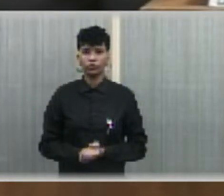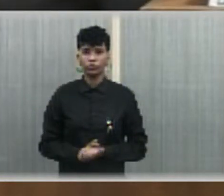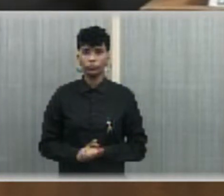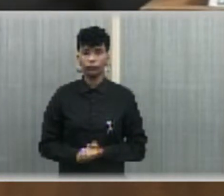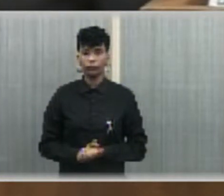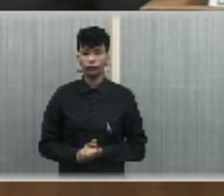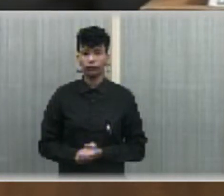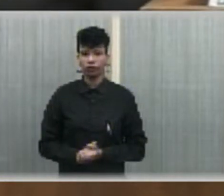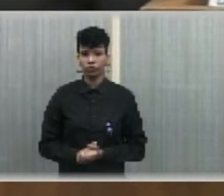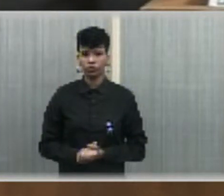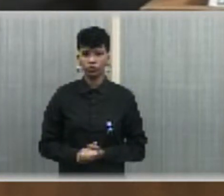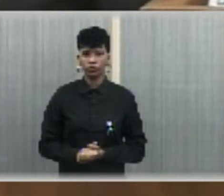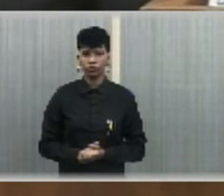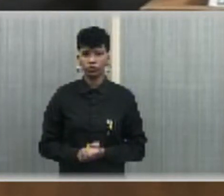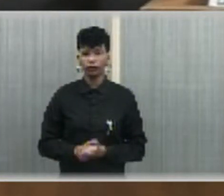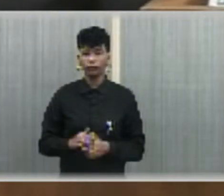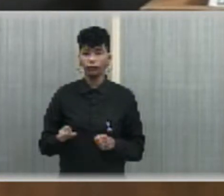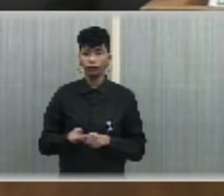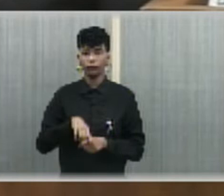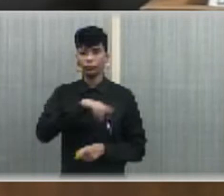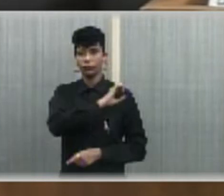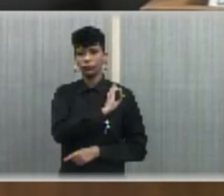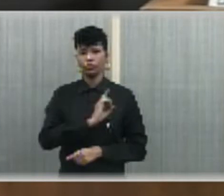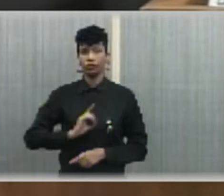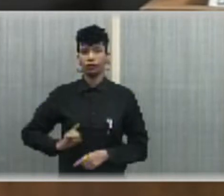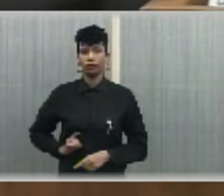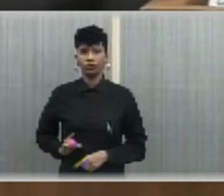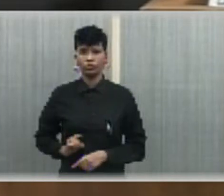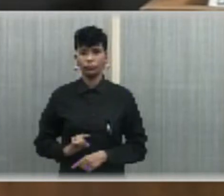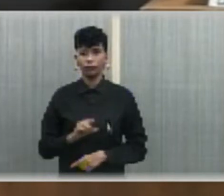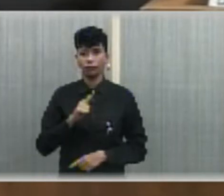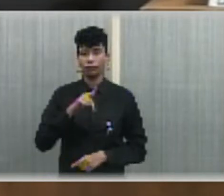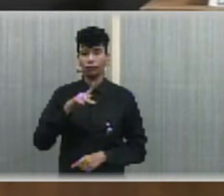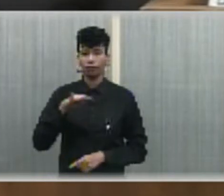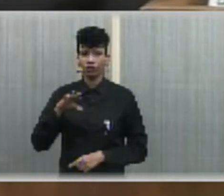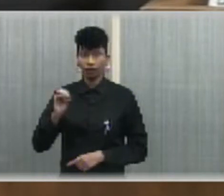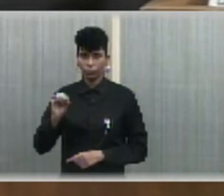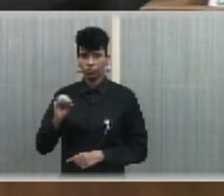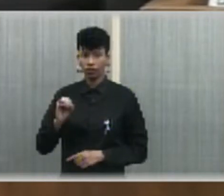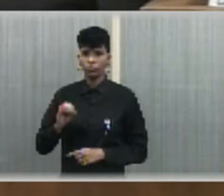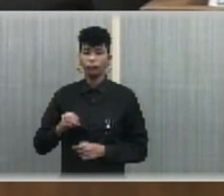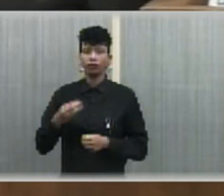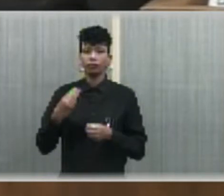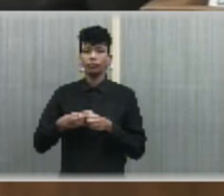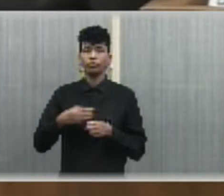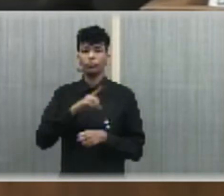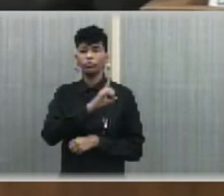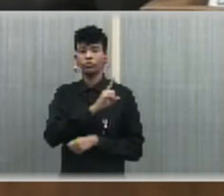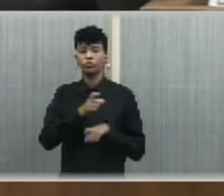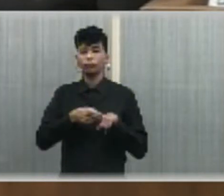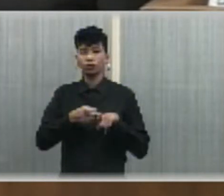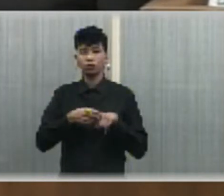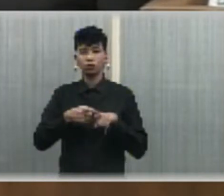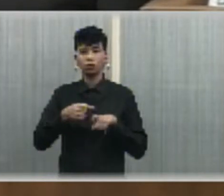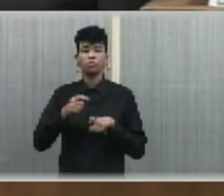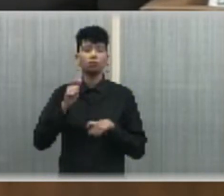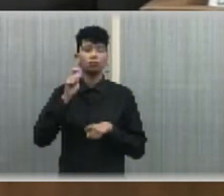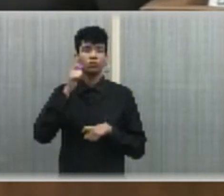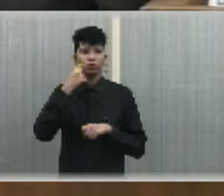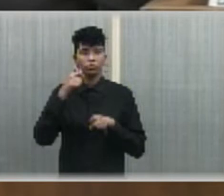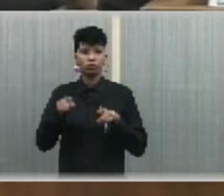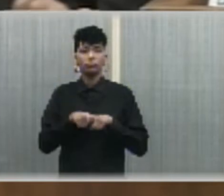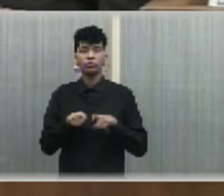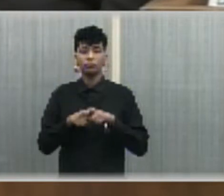Requerimento do deputado Gessivaldo Isaías ao prefeito municipal de Teresina, doutor Pessoa, e ao presidente da empresa